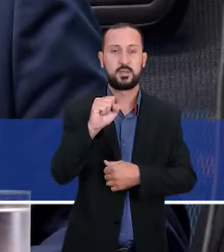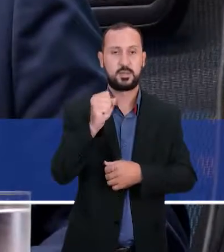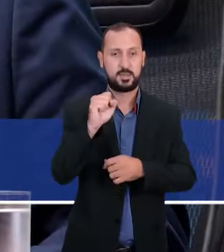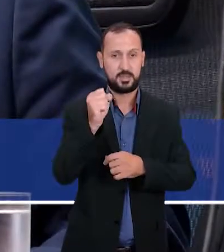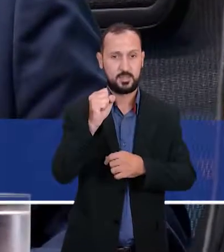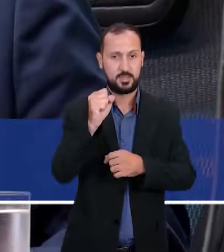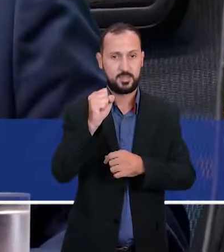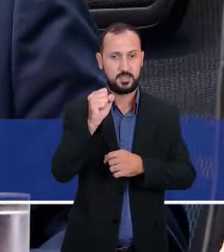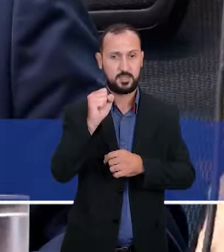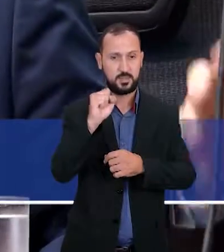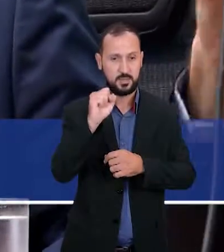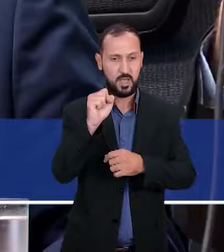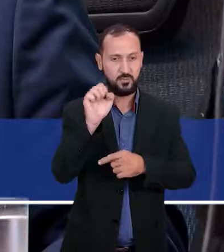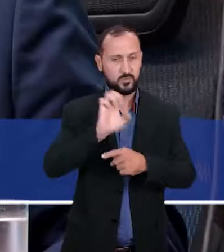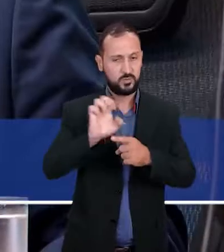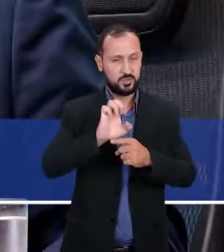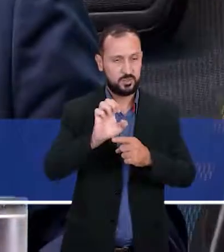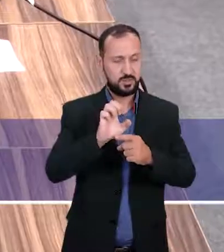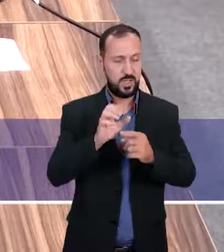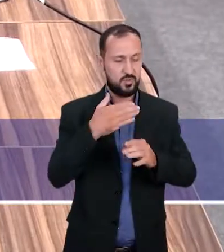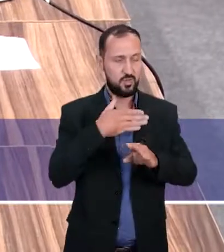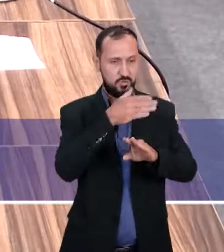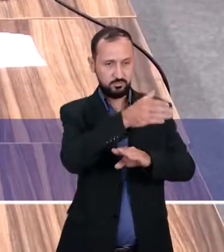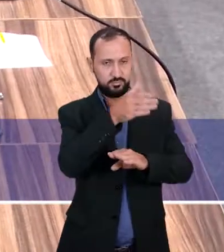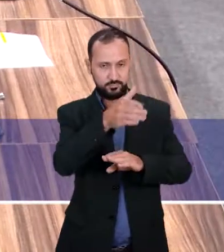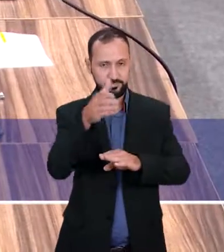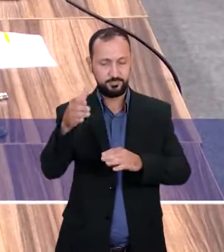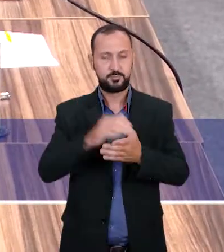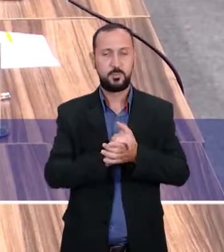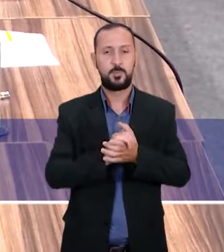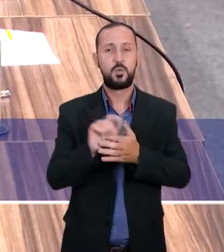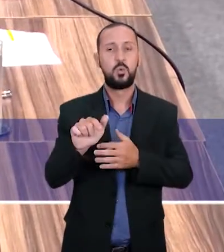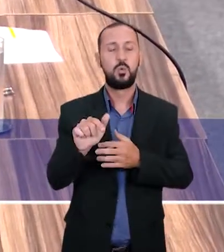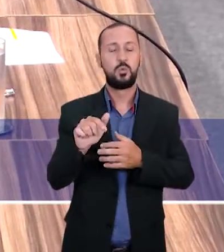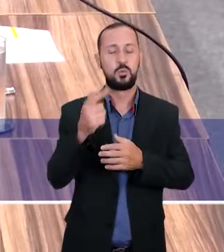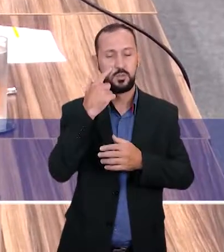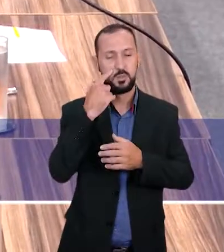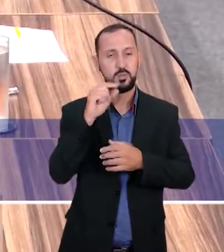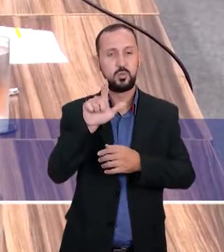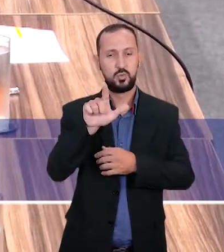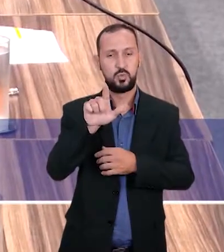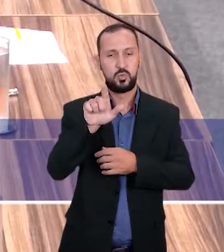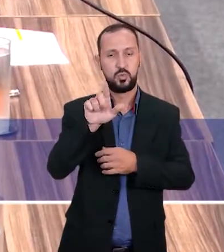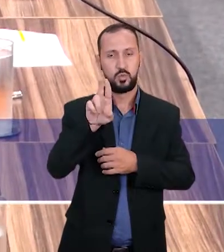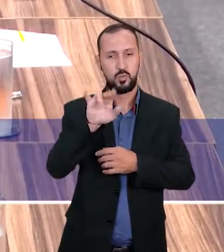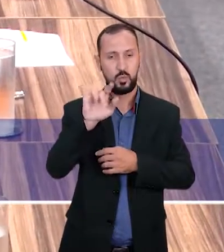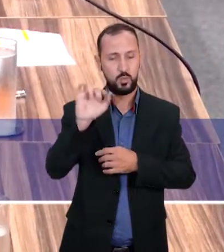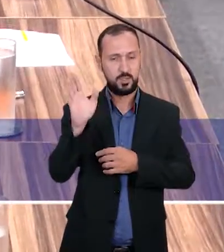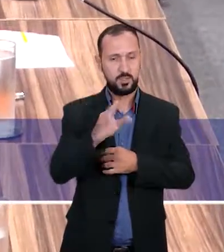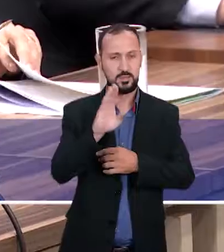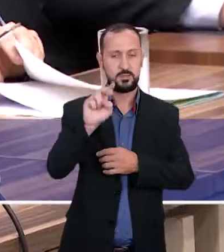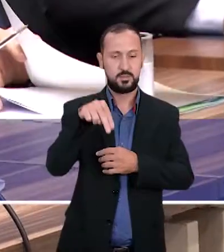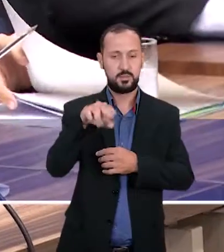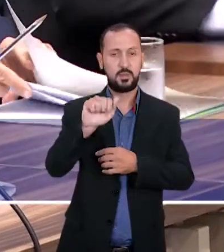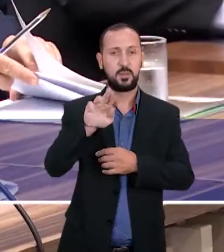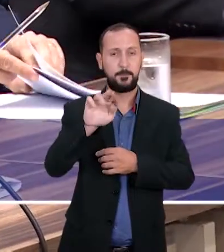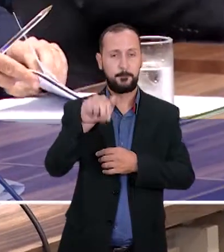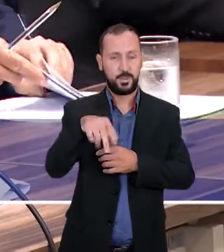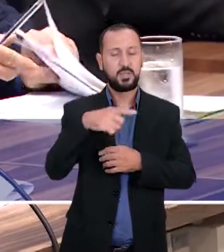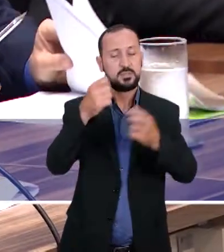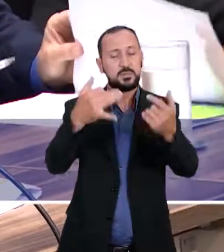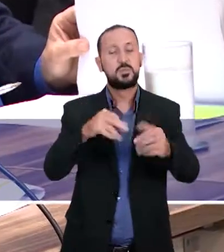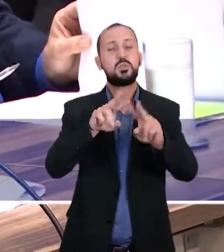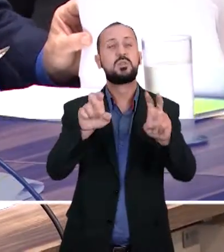ser visitado pela comitiva do governo federal. Para o secretário especial de Assuntos Fundiários, Luiz Antônio Naban Garcia, a questão tem